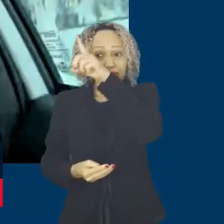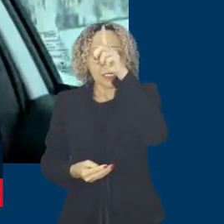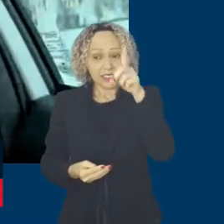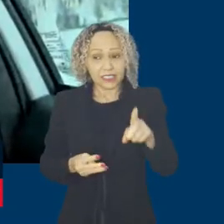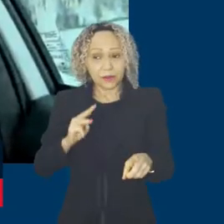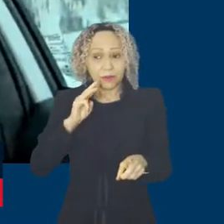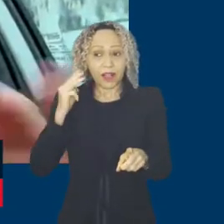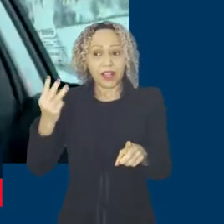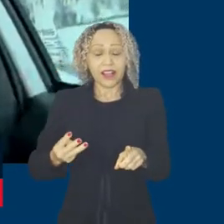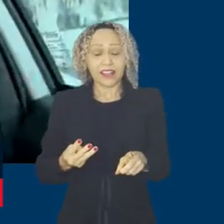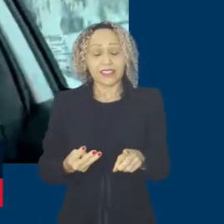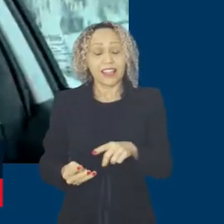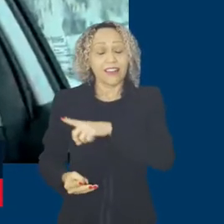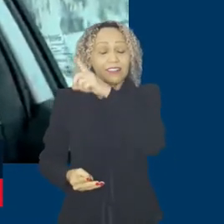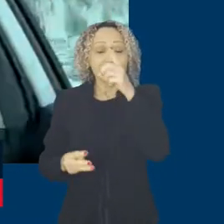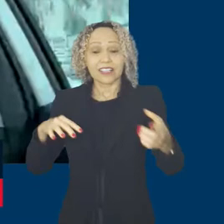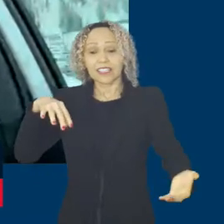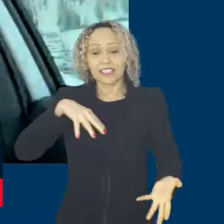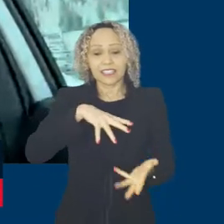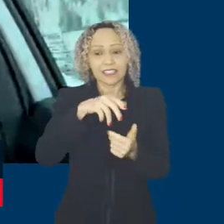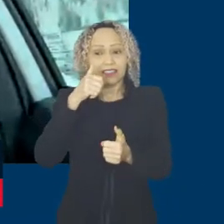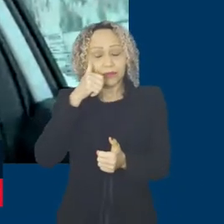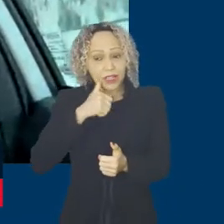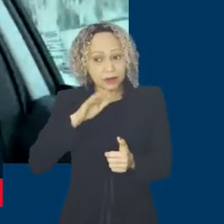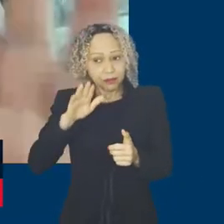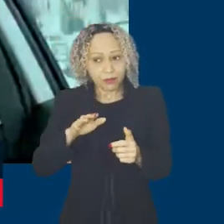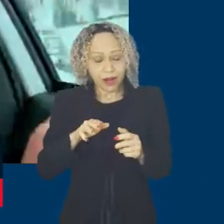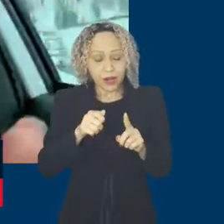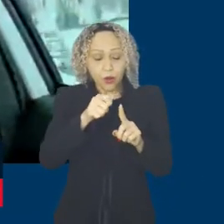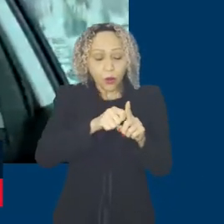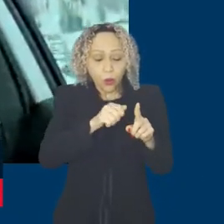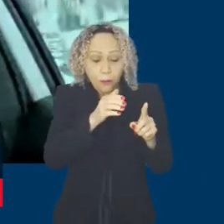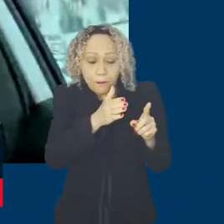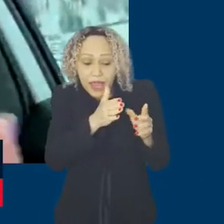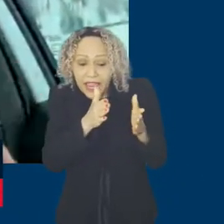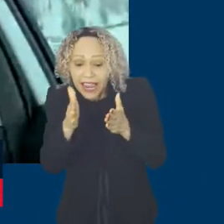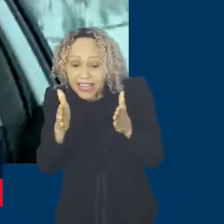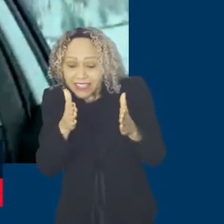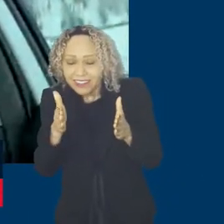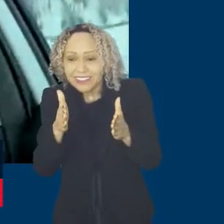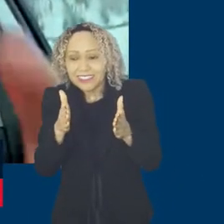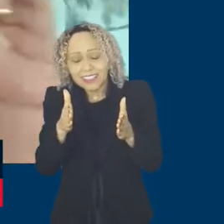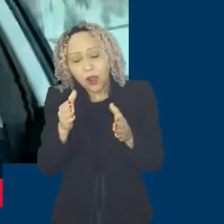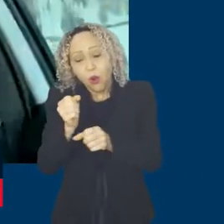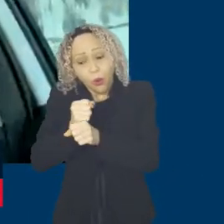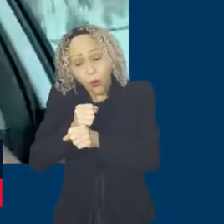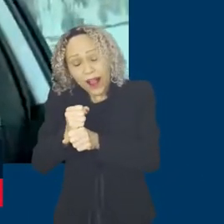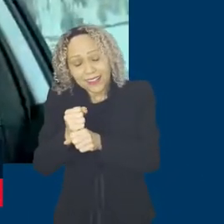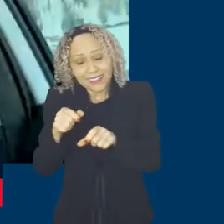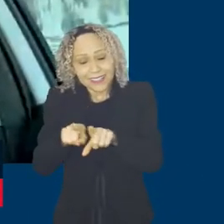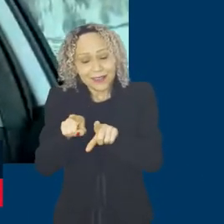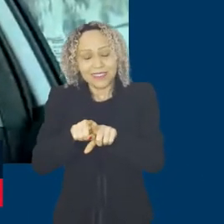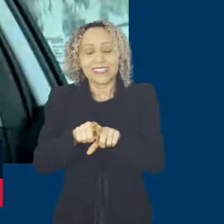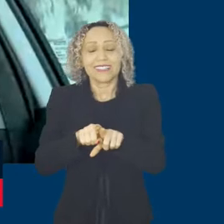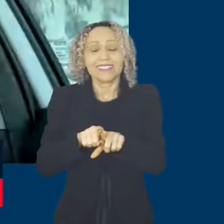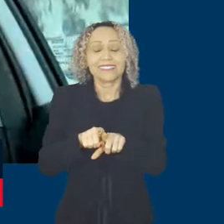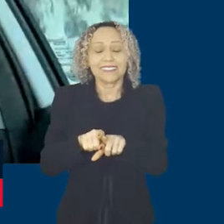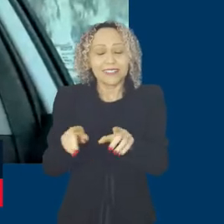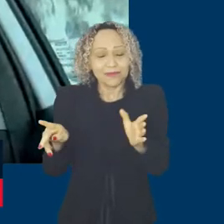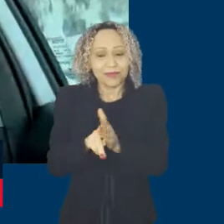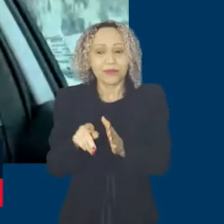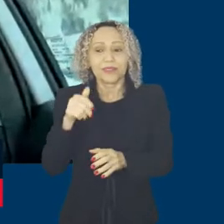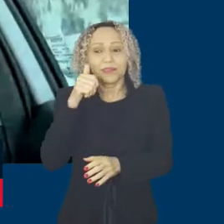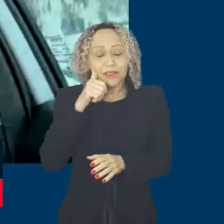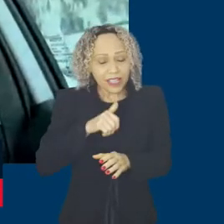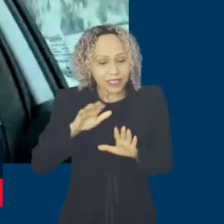das Mulheres, mas o mês todinho é o mês das mulheres. Aliás, o ano todinho, mas no mês de março a gente ocupa de verdade